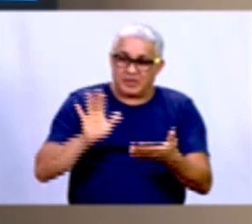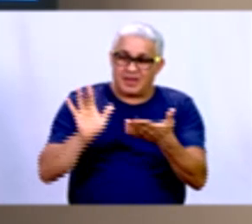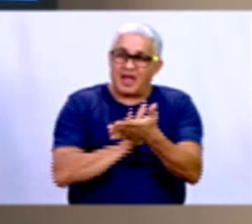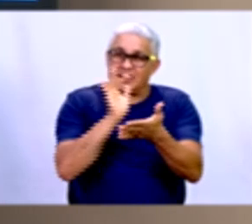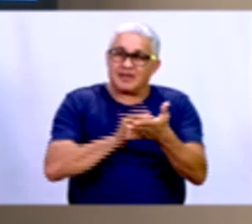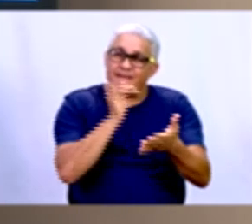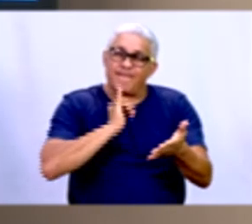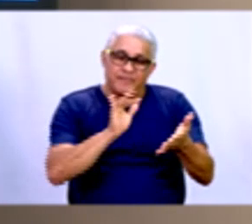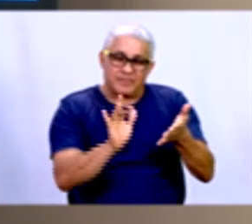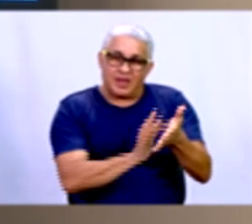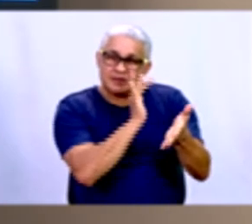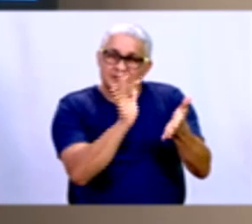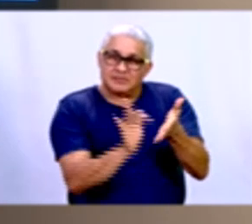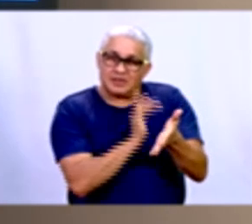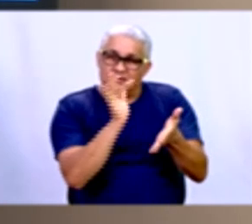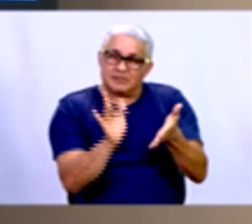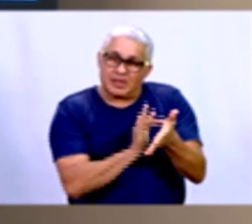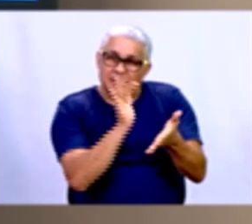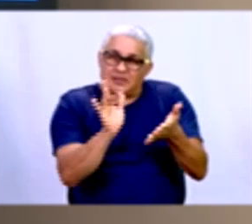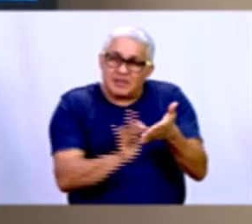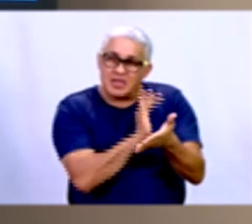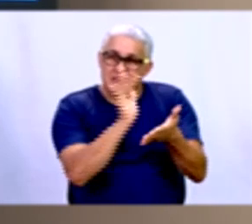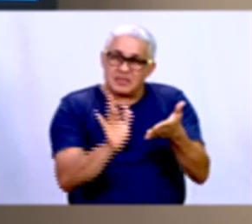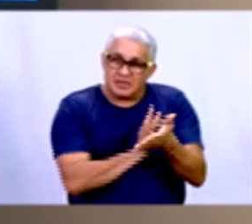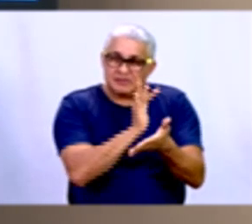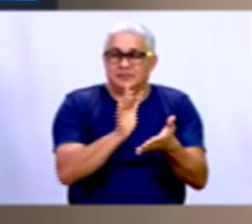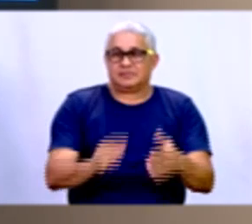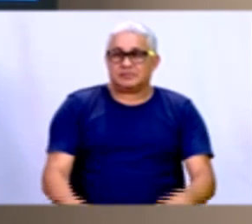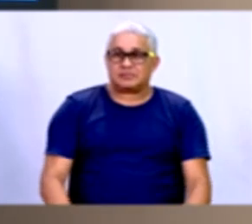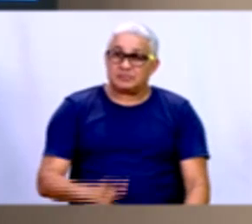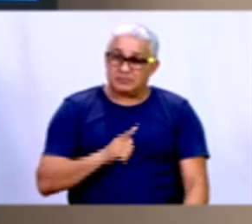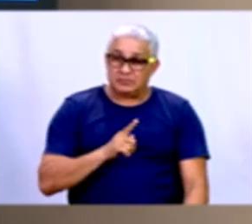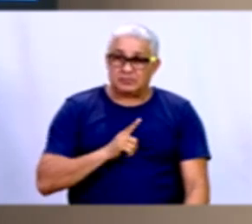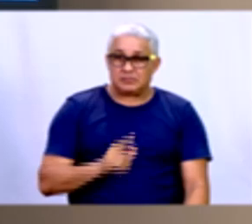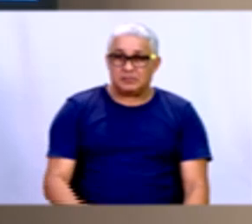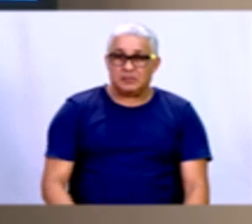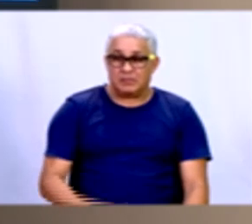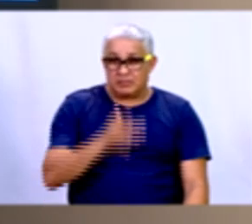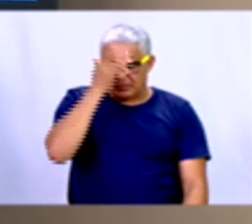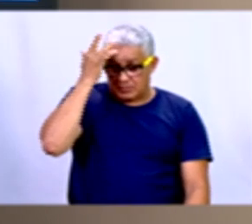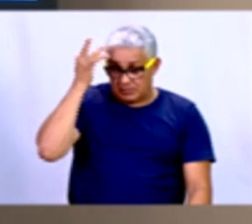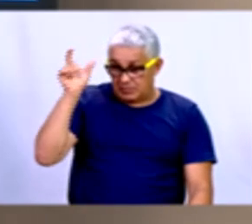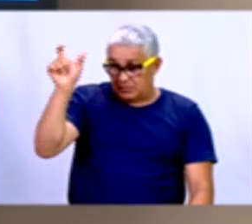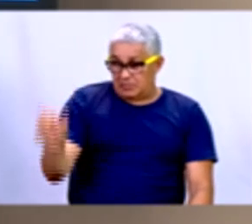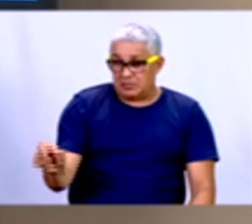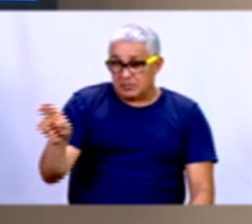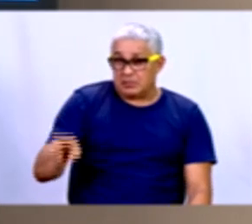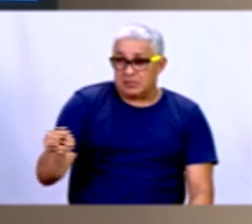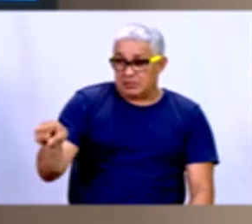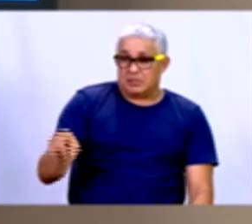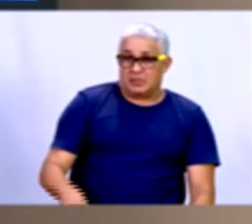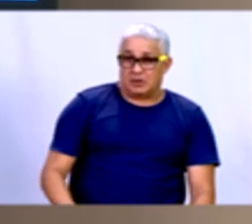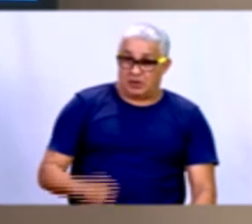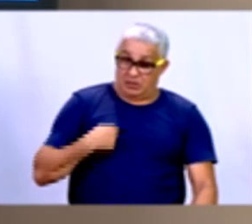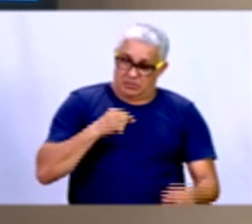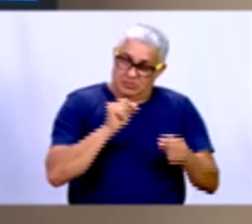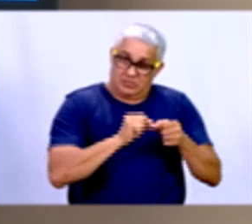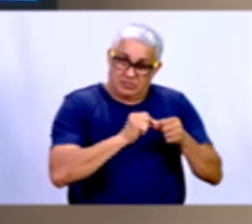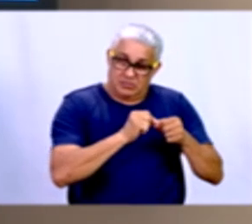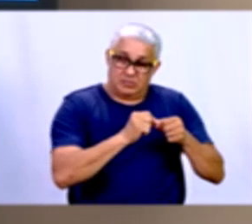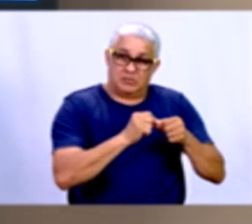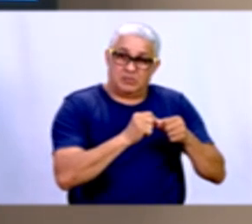O sistema é todo voltado para touch. E aí eu tenho um usuário, né? Tô desenvolvendo um sistema